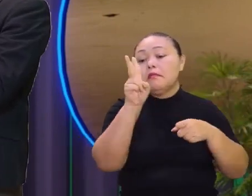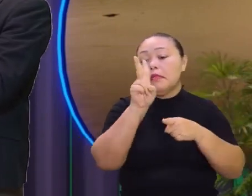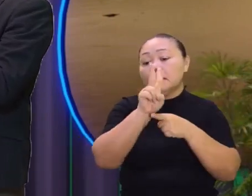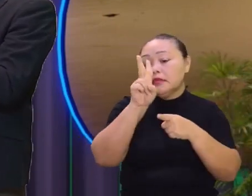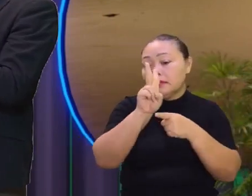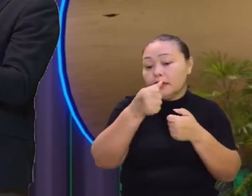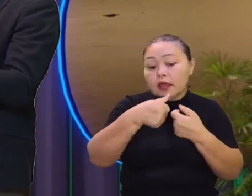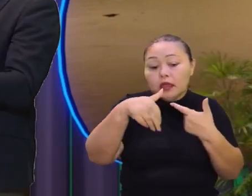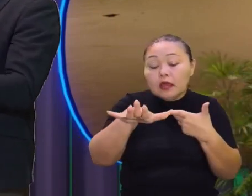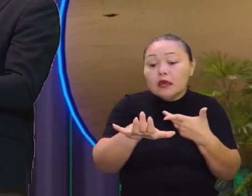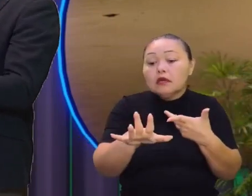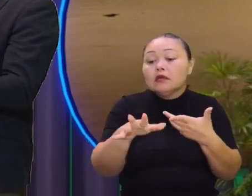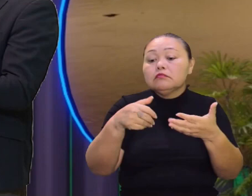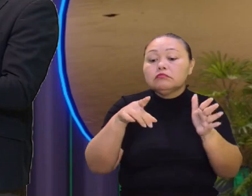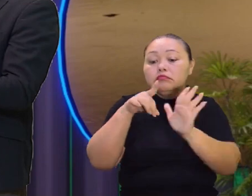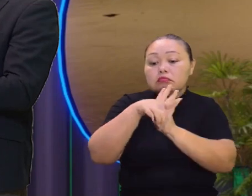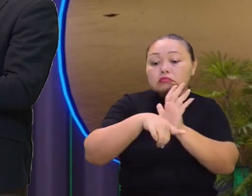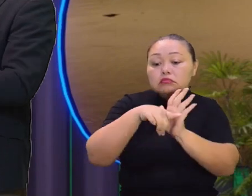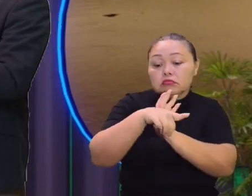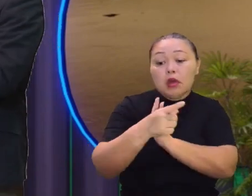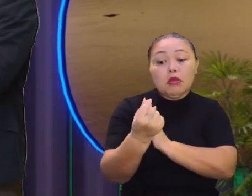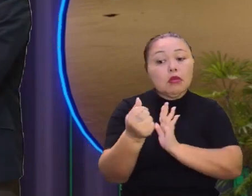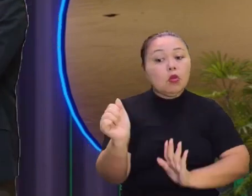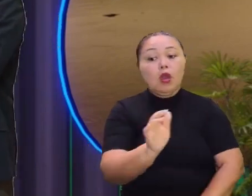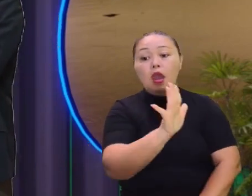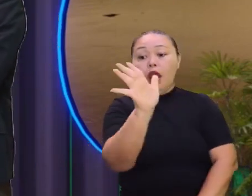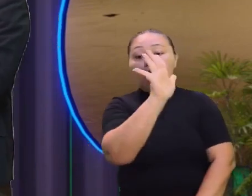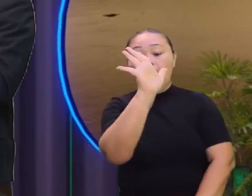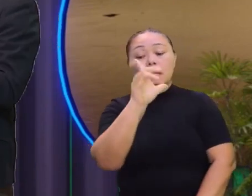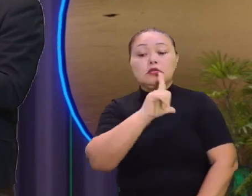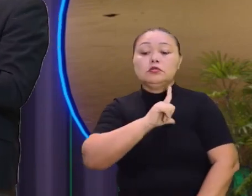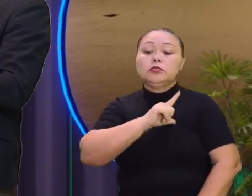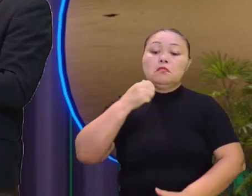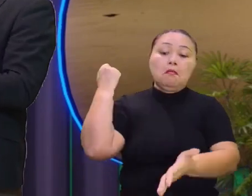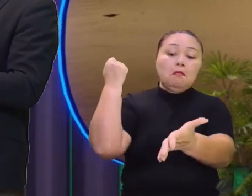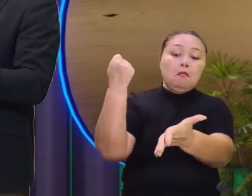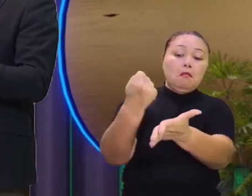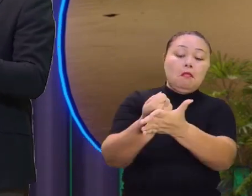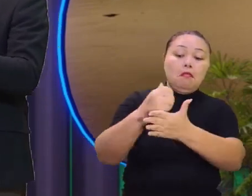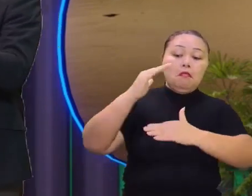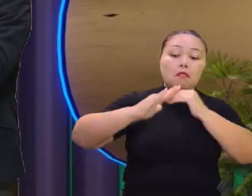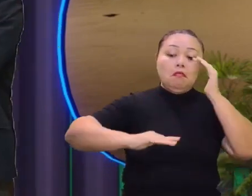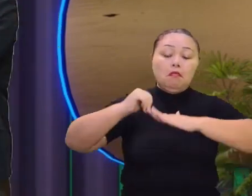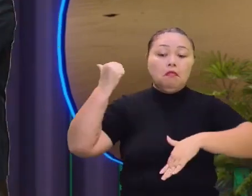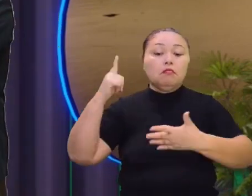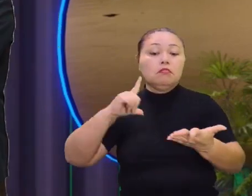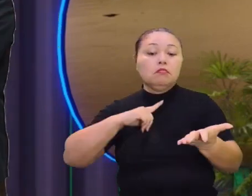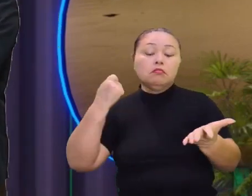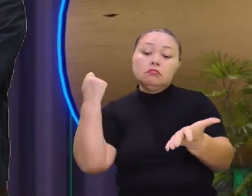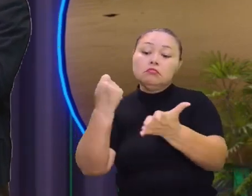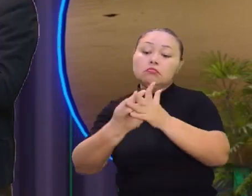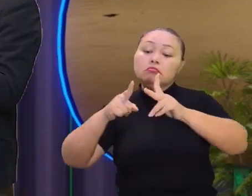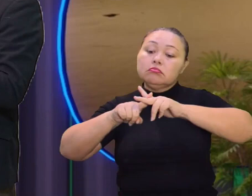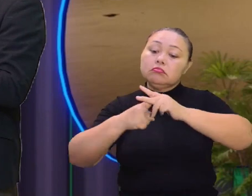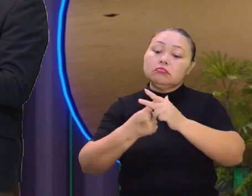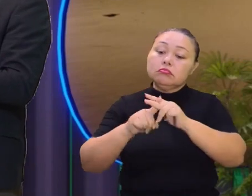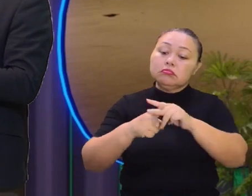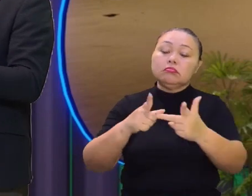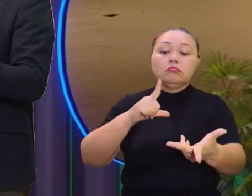também era um custo alto. Tinha que pagar funcionários, tinha que manter a